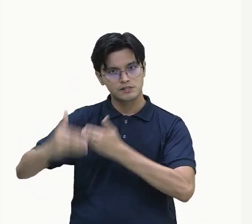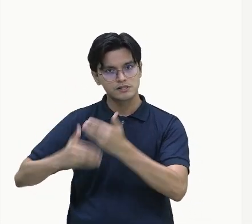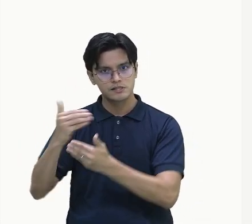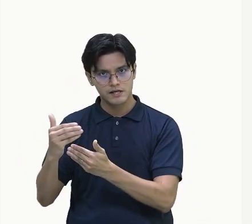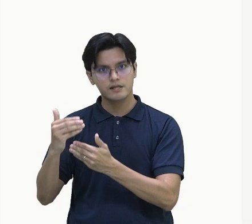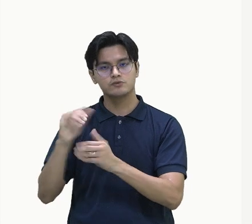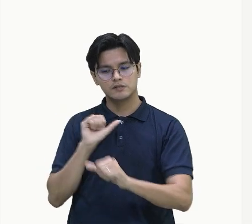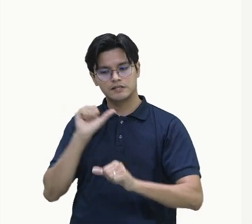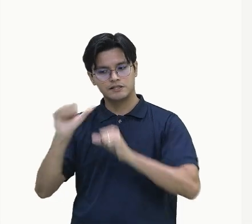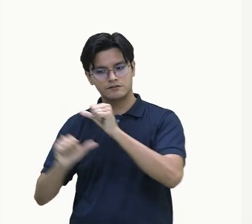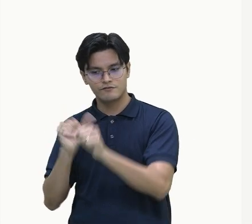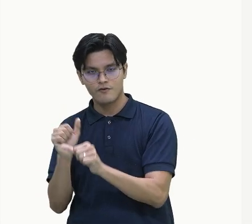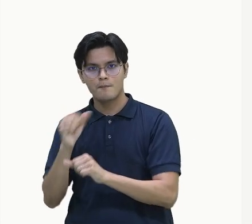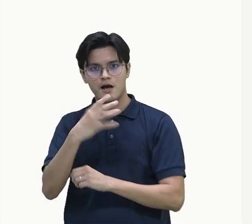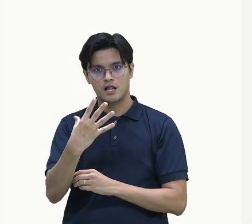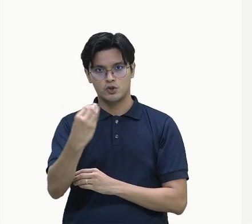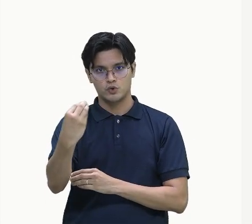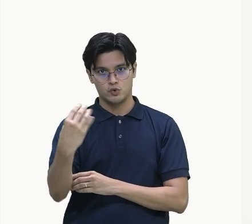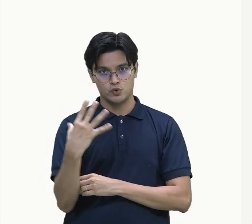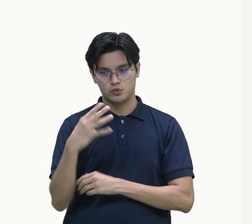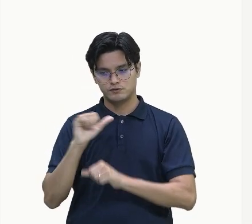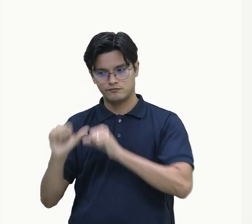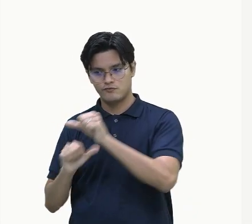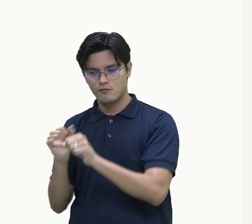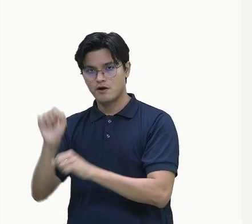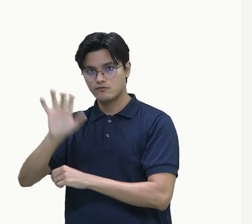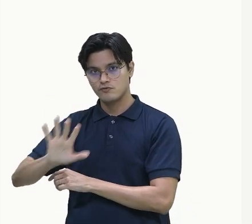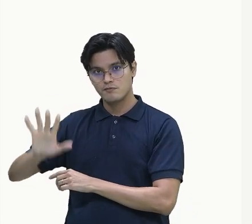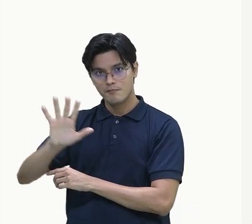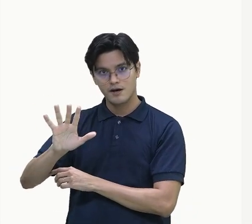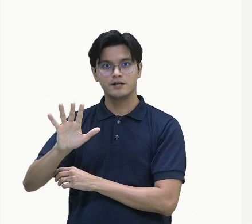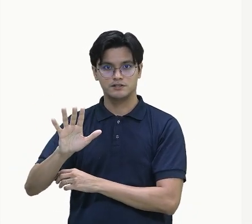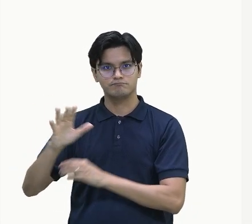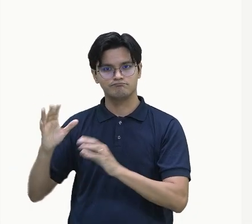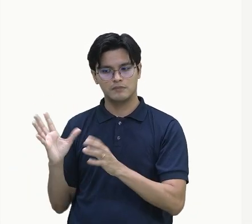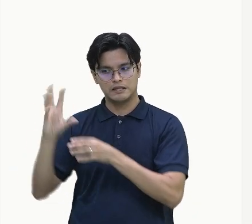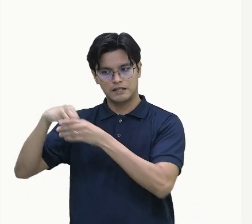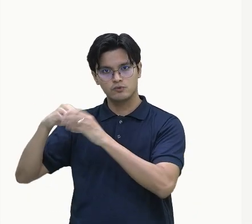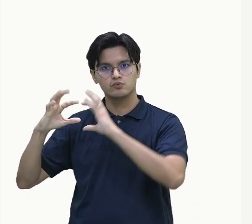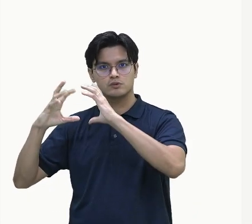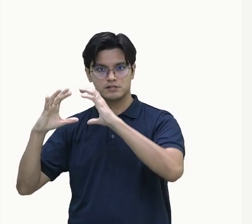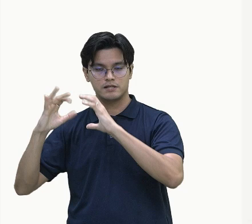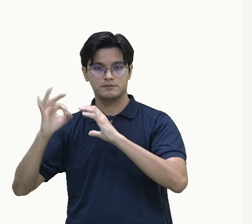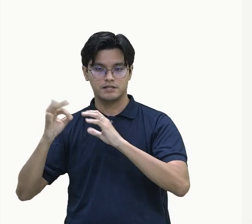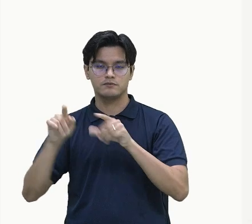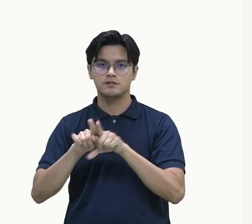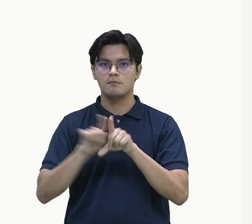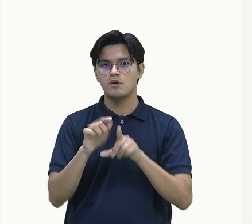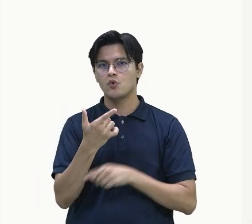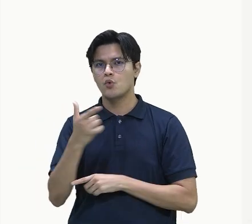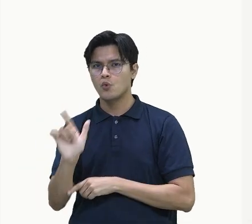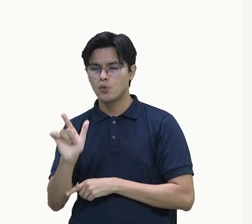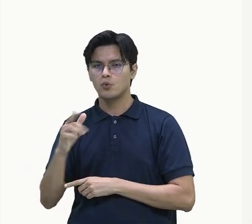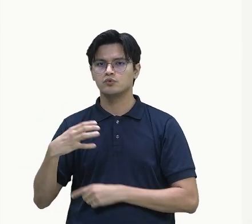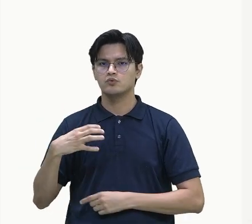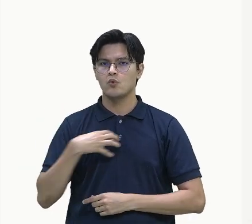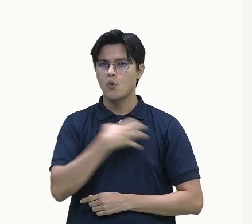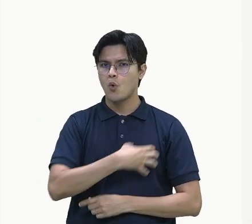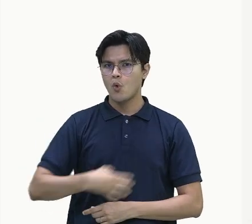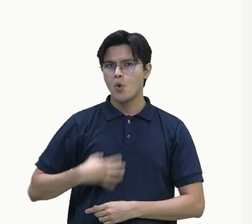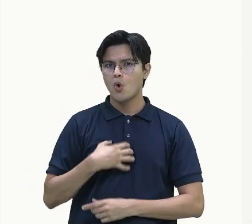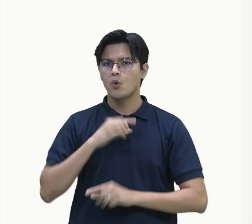do nervo óptico. Temos também aí outro órgão receptor de informações, que são os ouvidos,